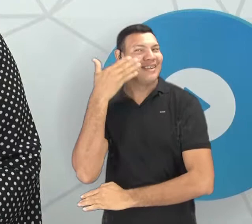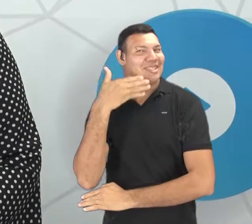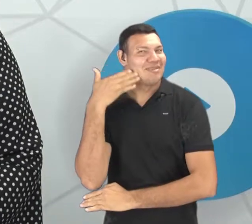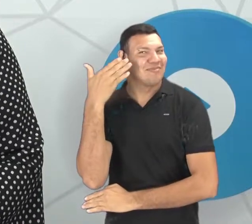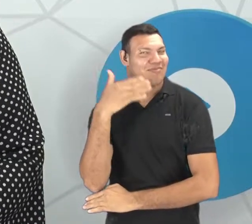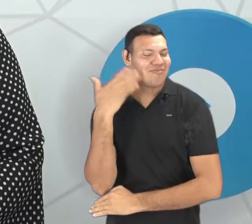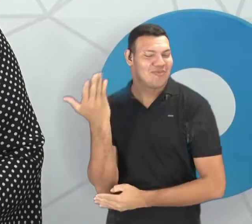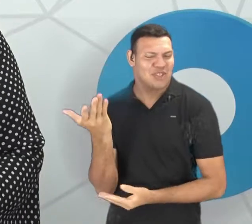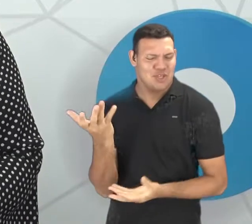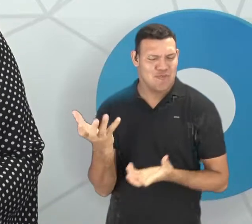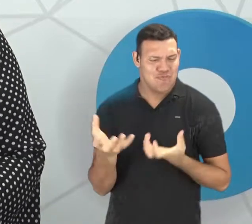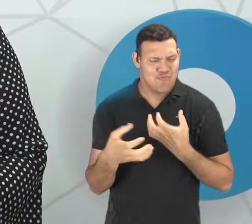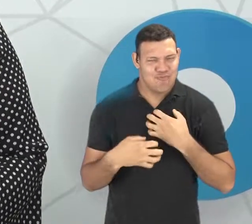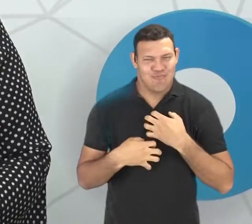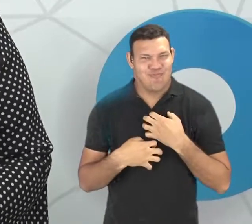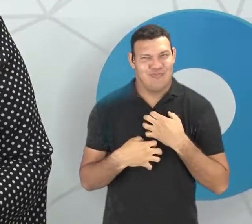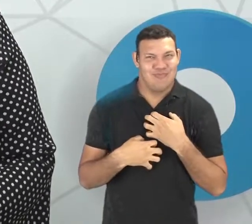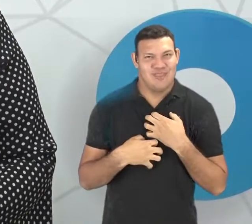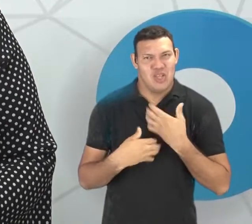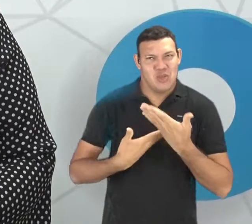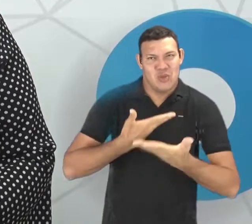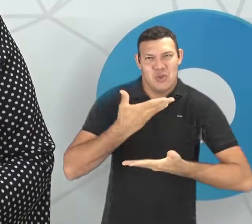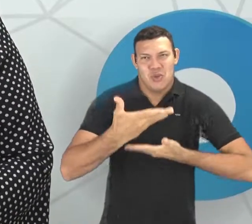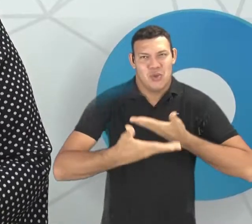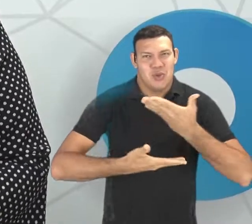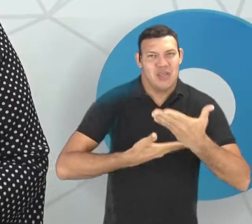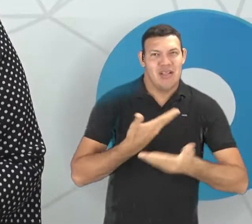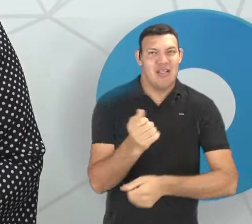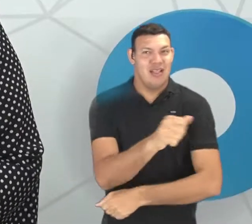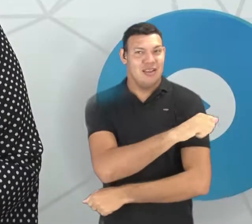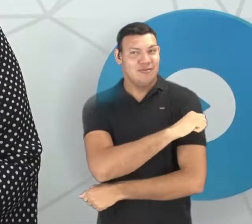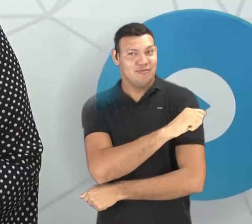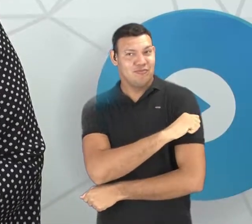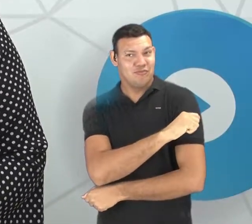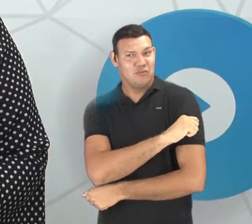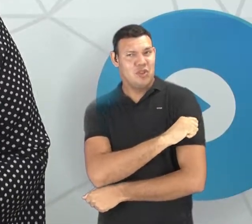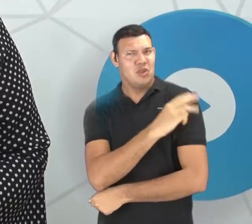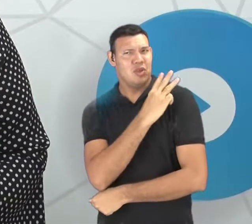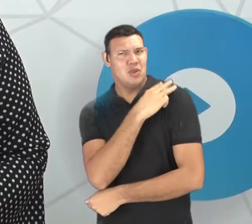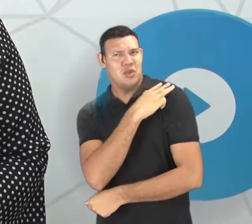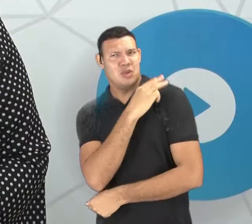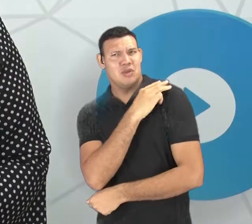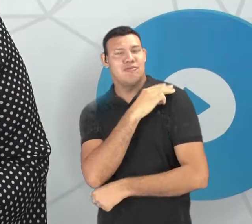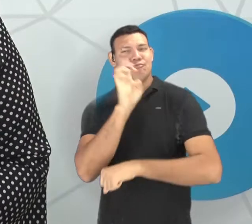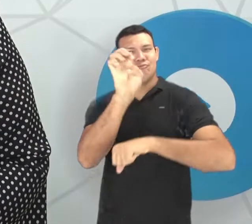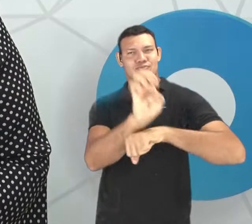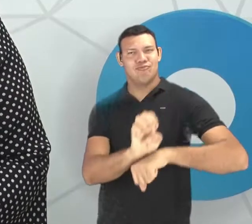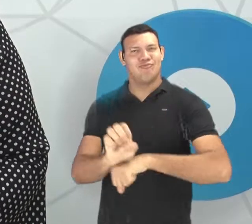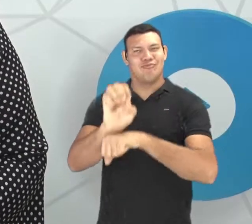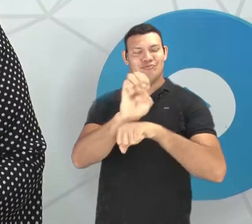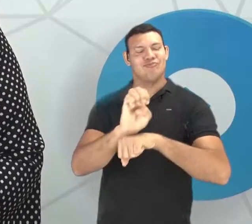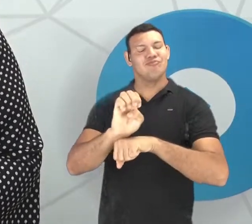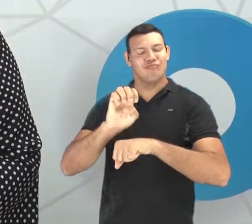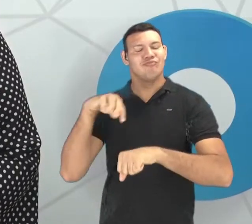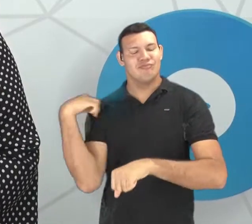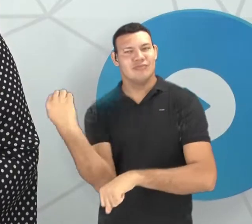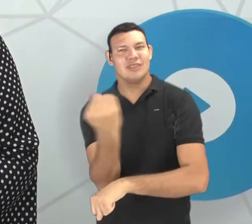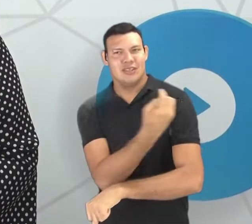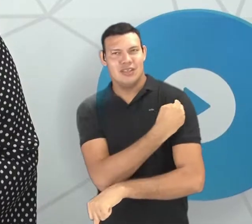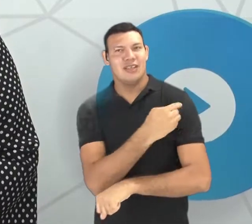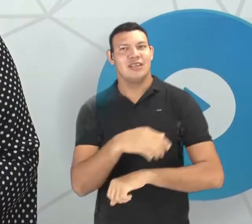palestra, uma forma de interagir com os alunos do segundo grau de todo o estado do